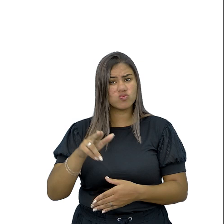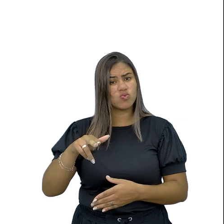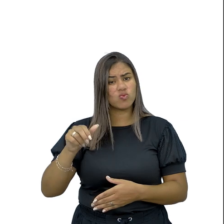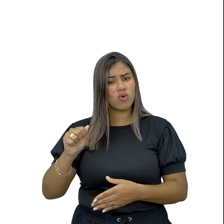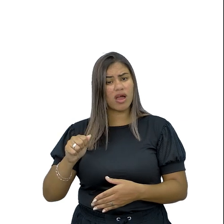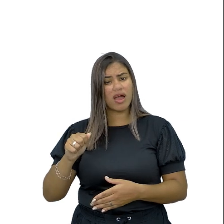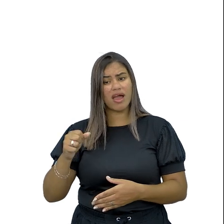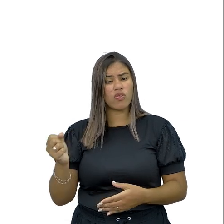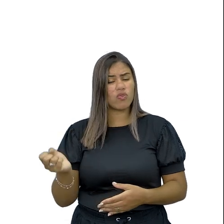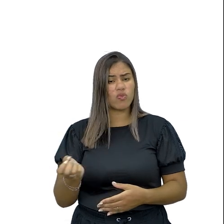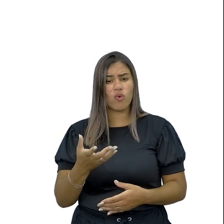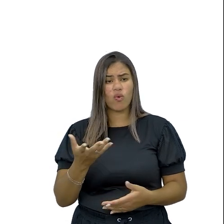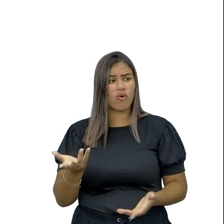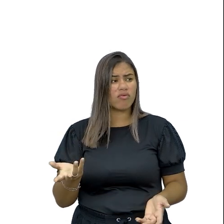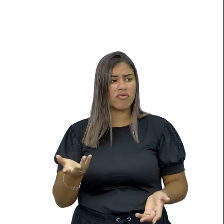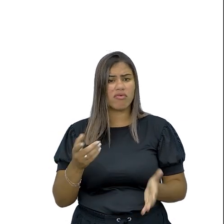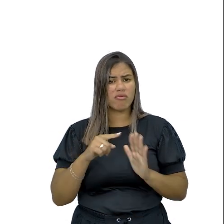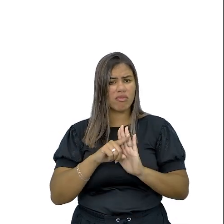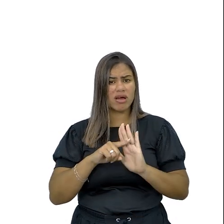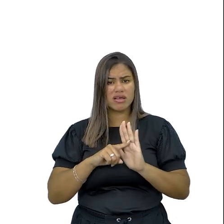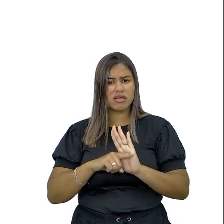não é uma atividade